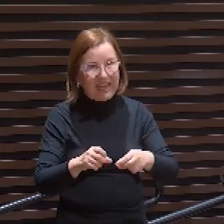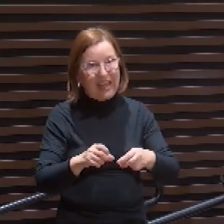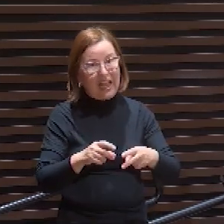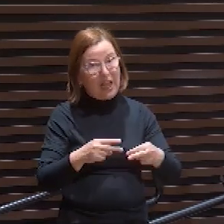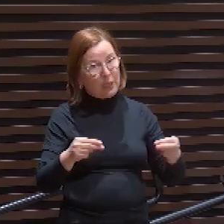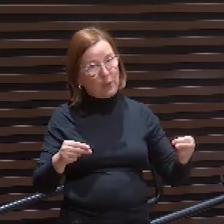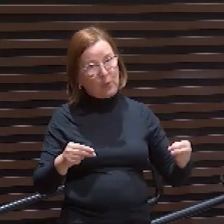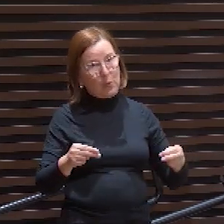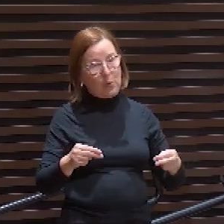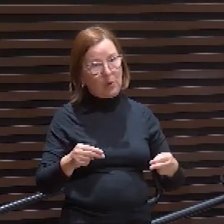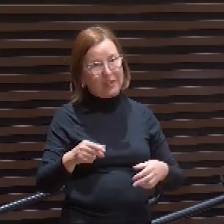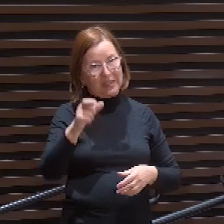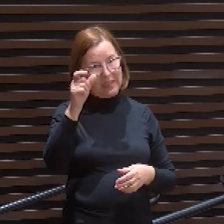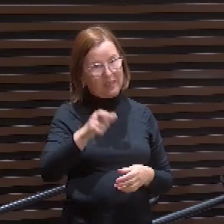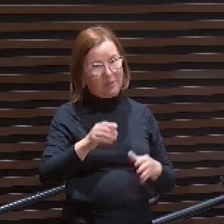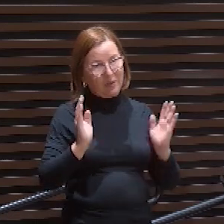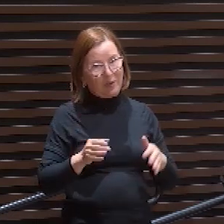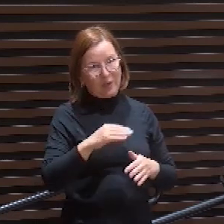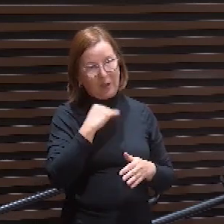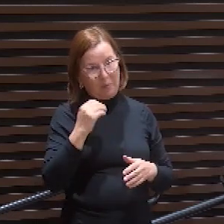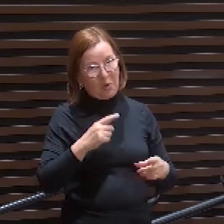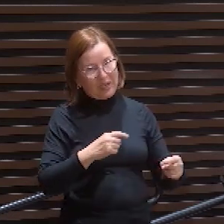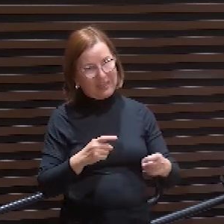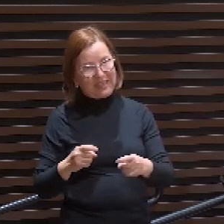né? Furta